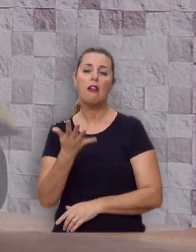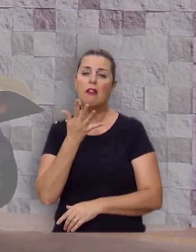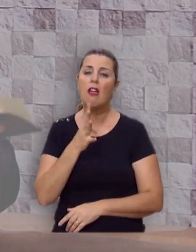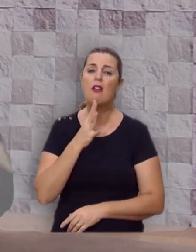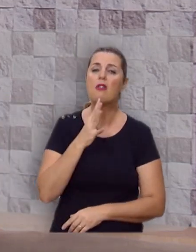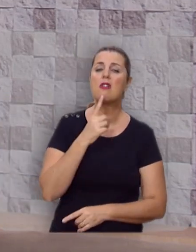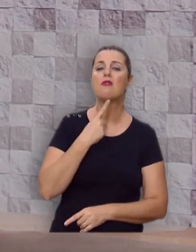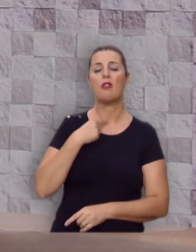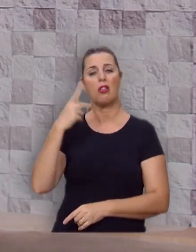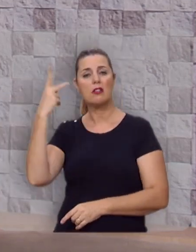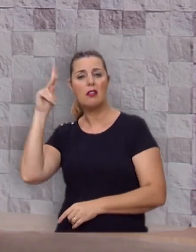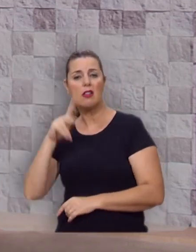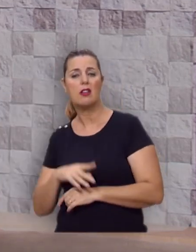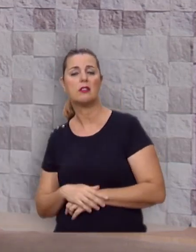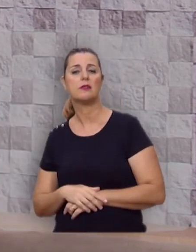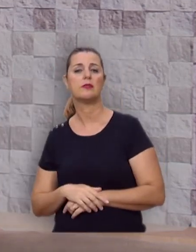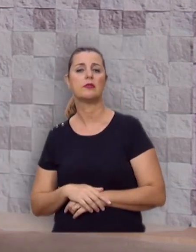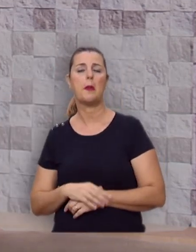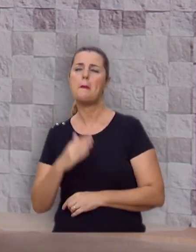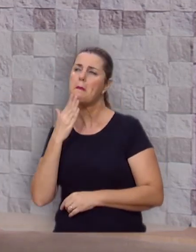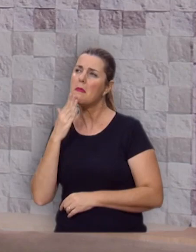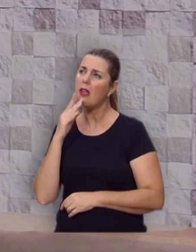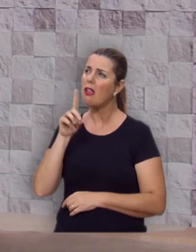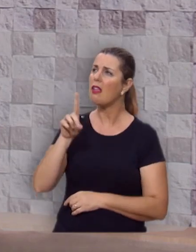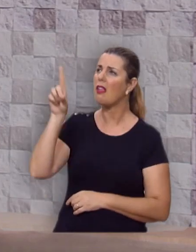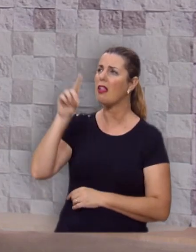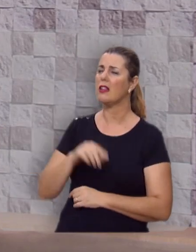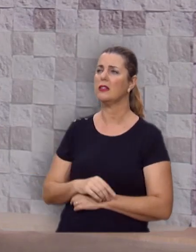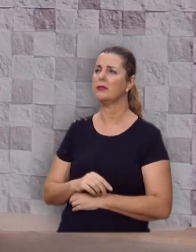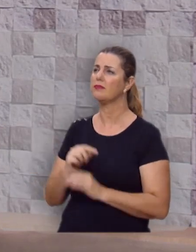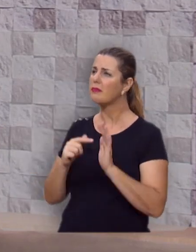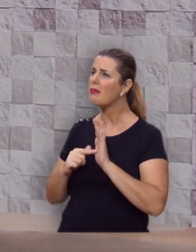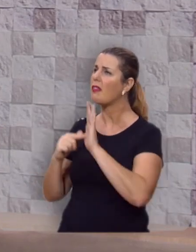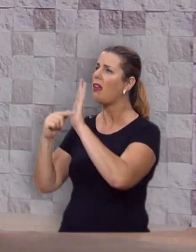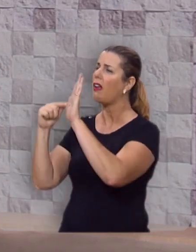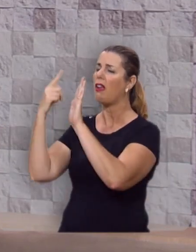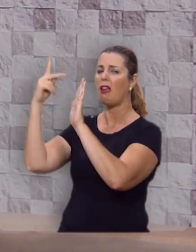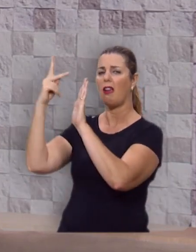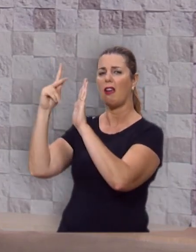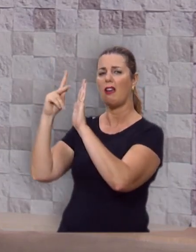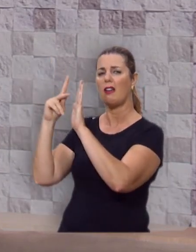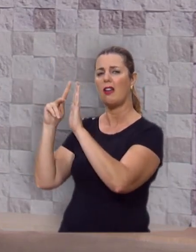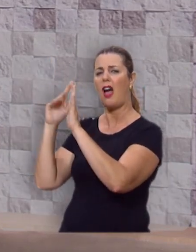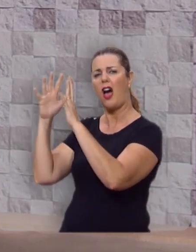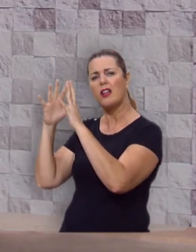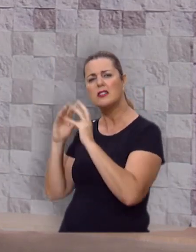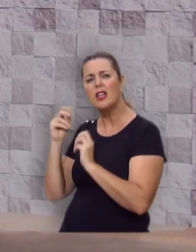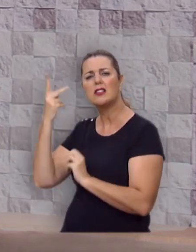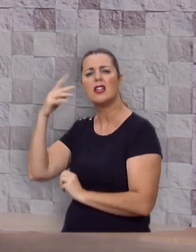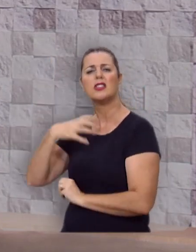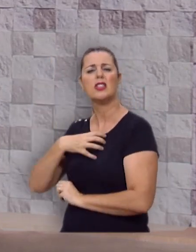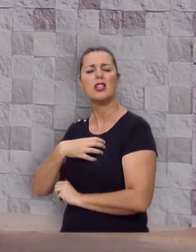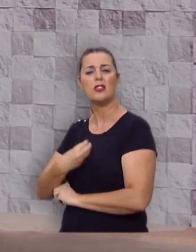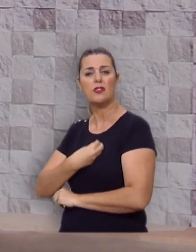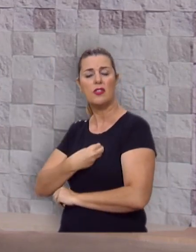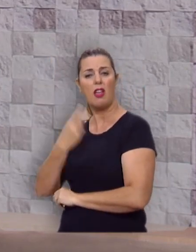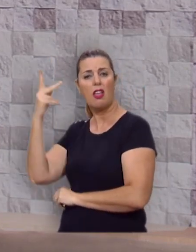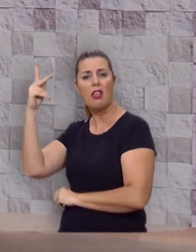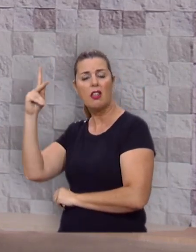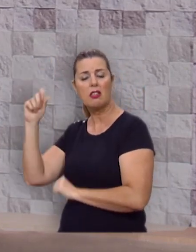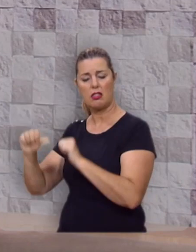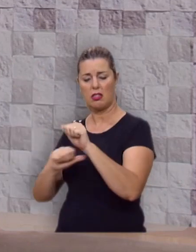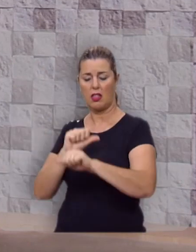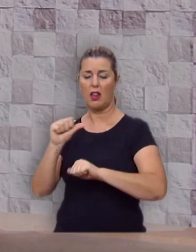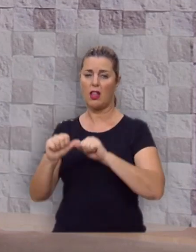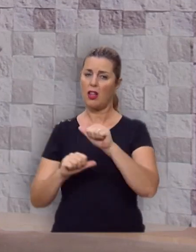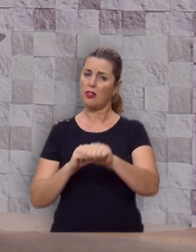Você quer conhecer a vontade de Deus? Peça a Ele, apresente-se a Ele, inconforme-se com este século e